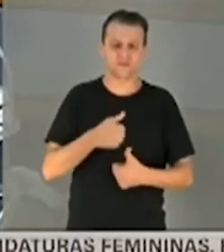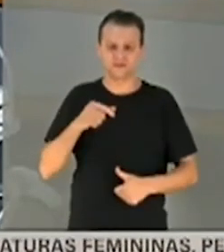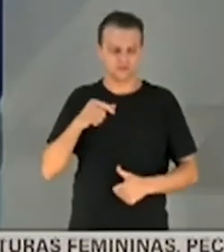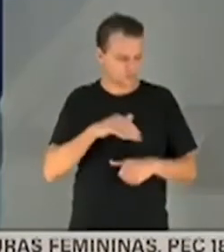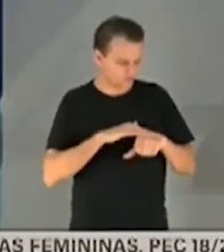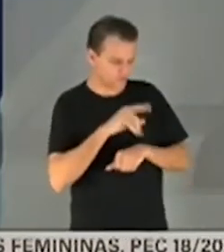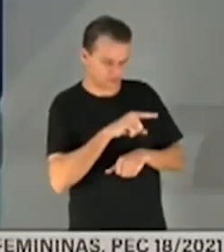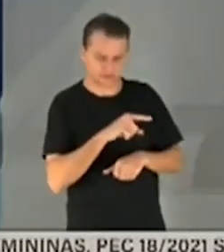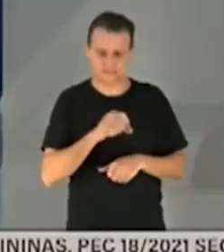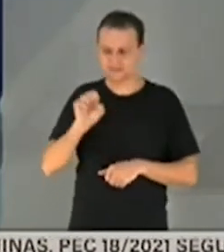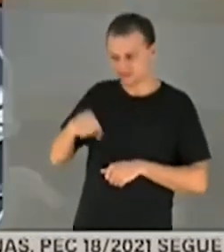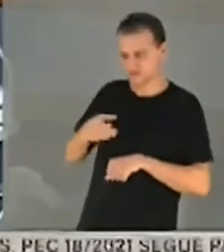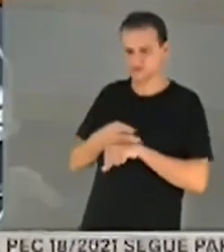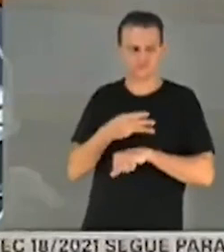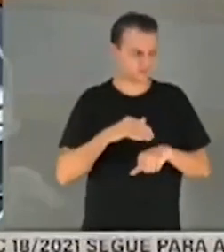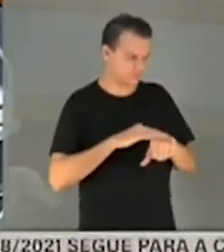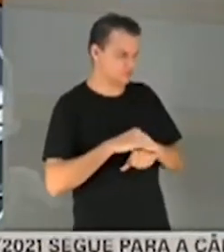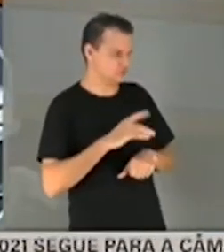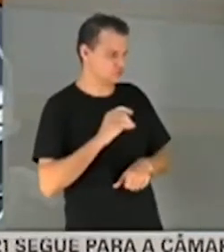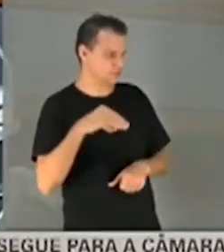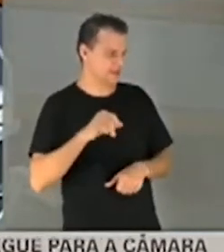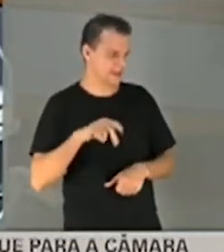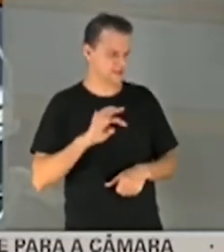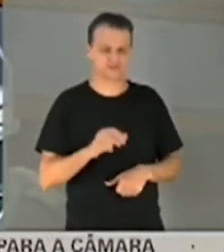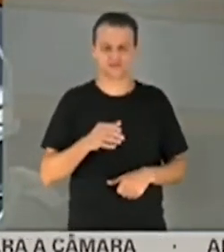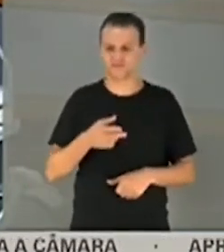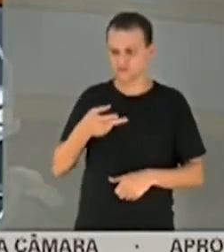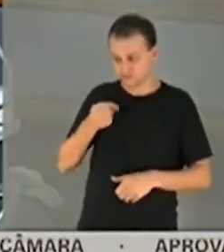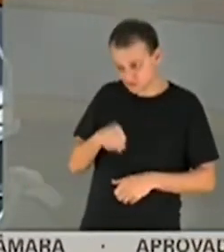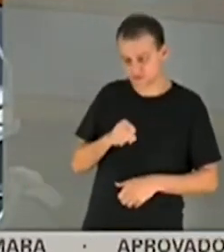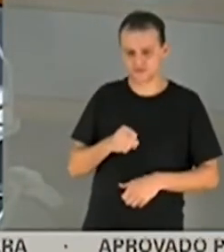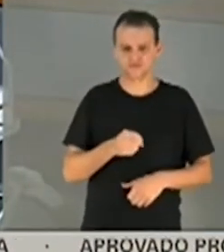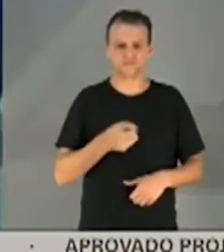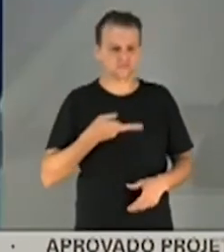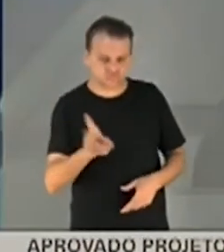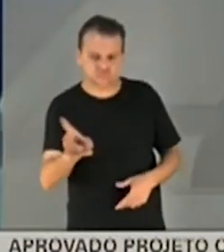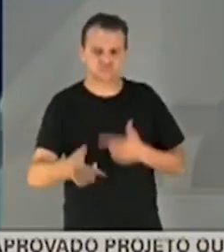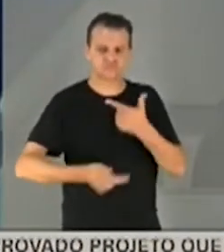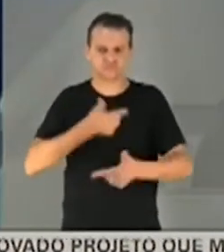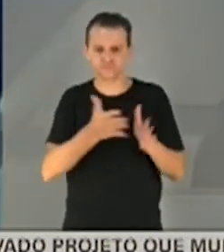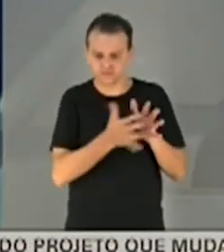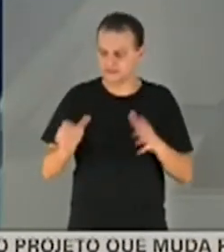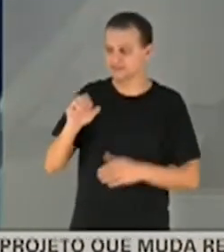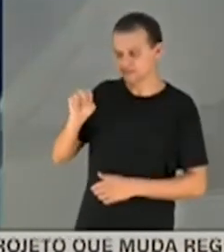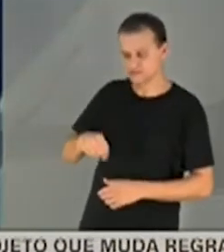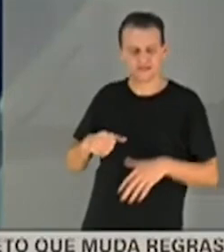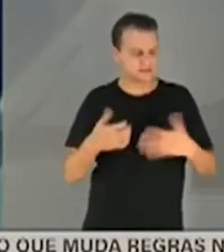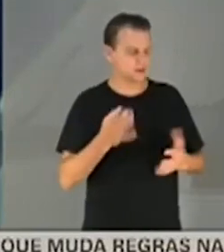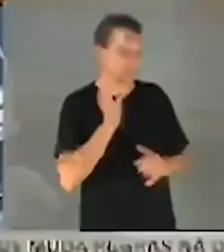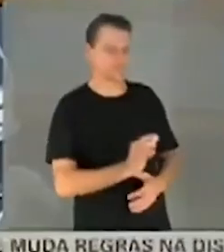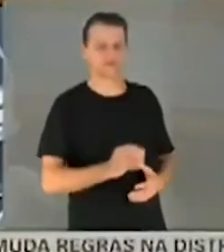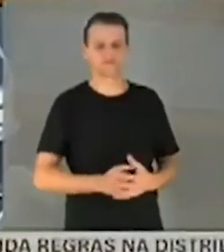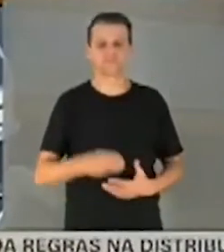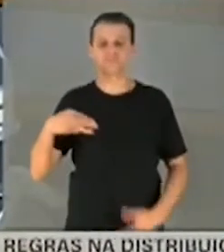Senhoria? Conversou por WhatsApp. Conversou com o Dominguete? Conversou. Avançou nos processos de negociação? Avançou. Perfeitamente. Senhor